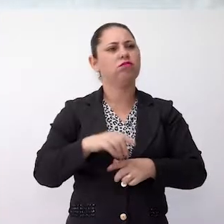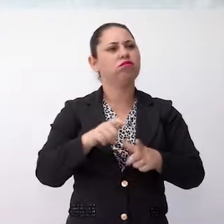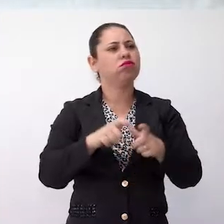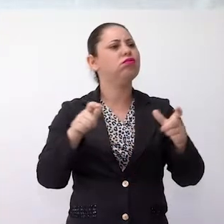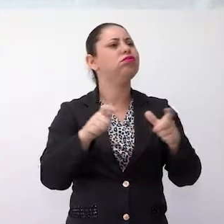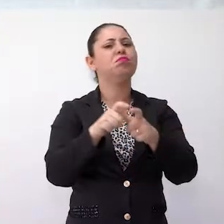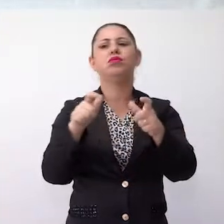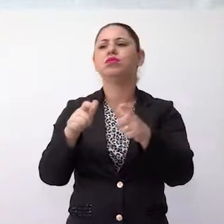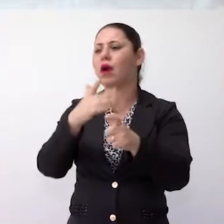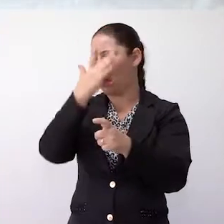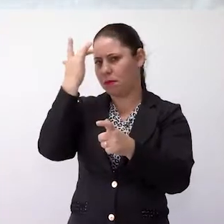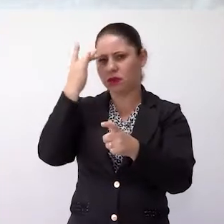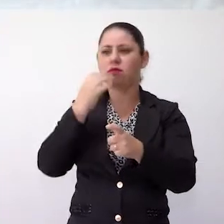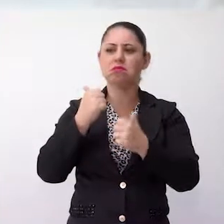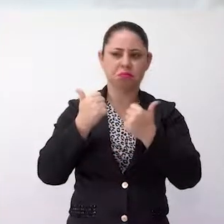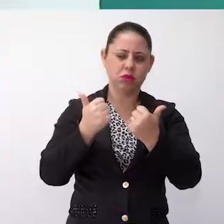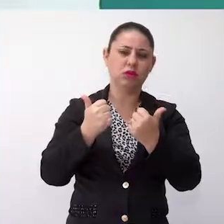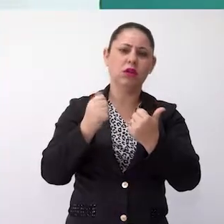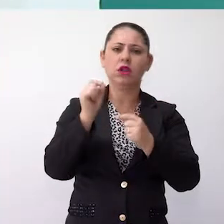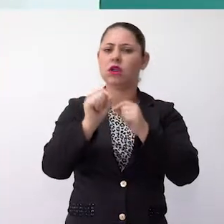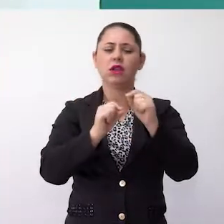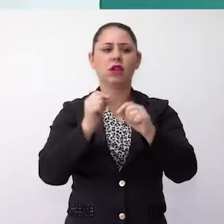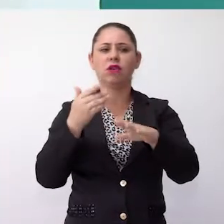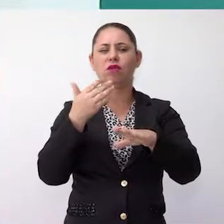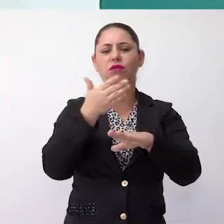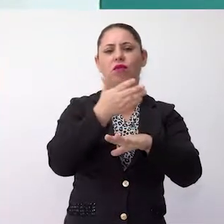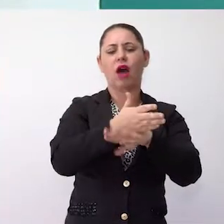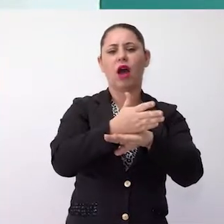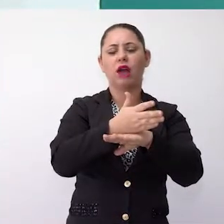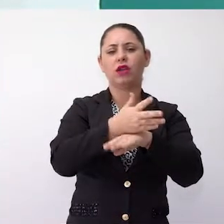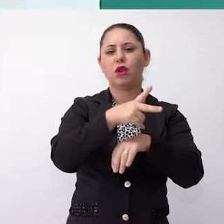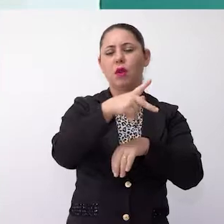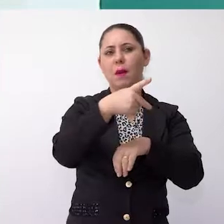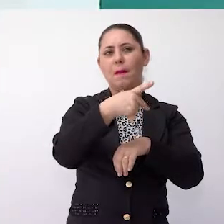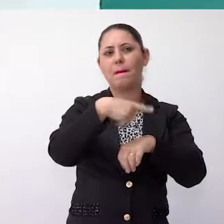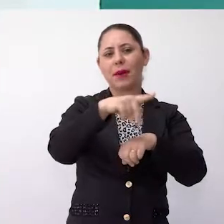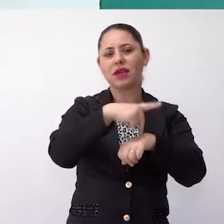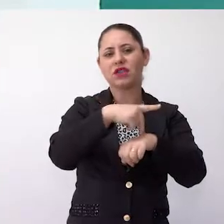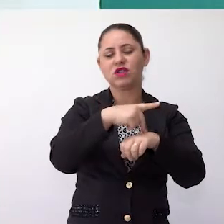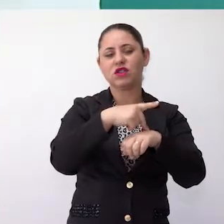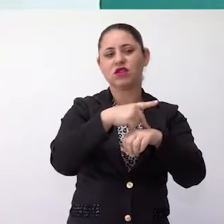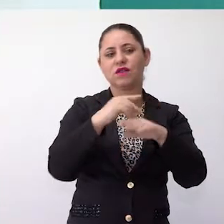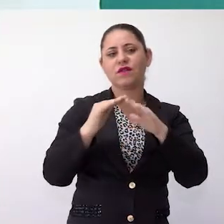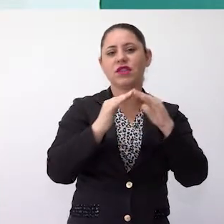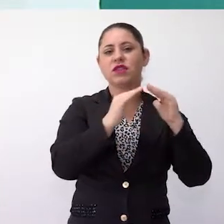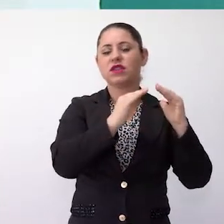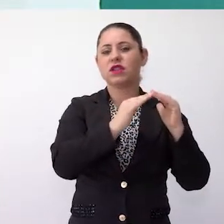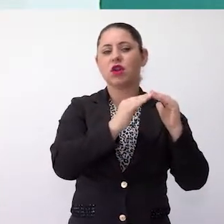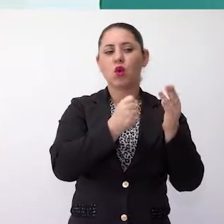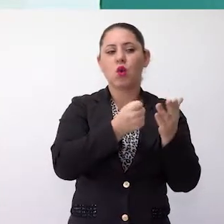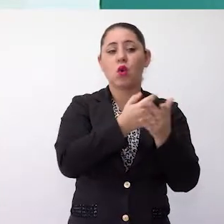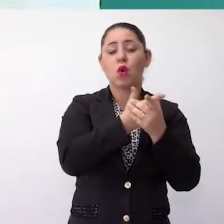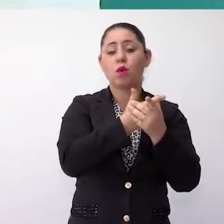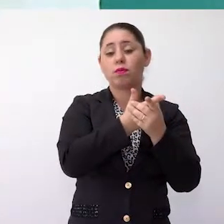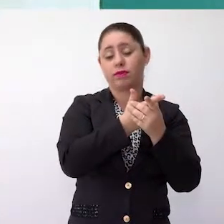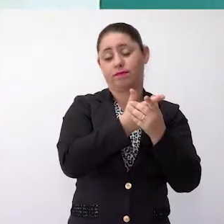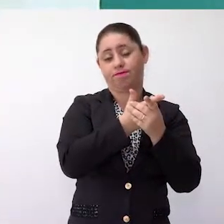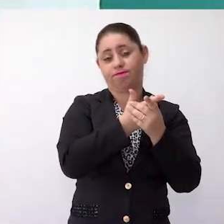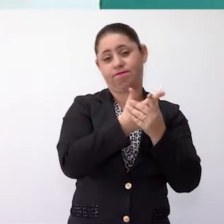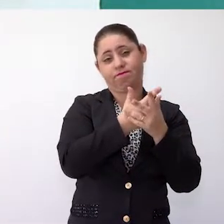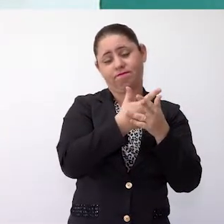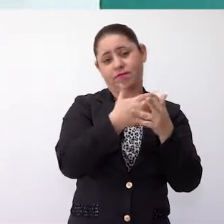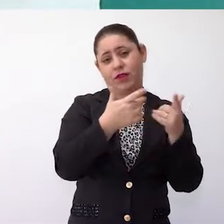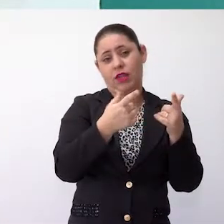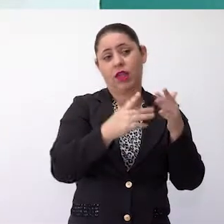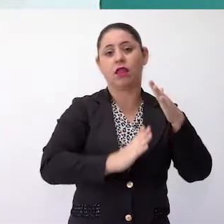maioria são pessoas de bem que vão realmente ao nosso país vizinho realizar compras. E essas compras, ela existe